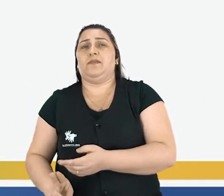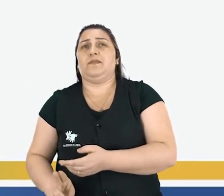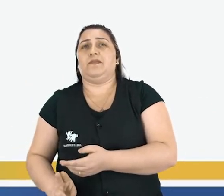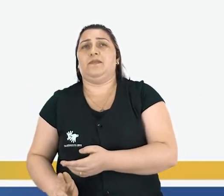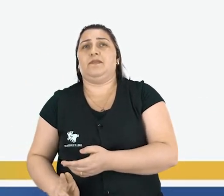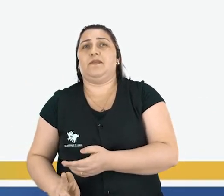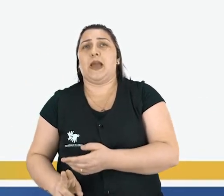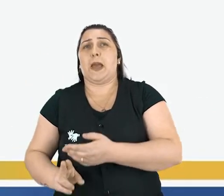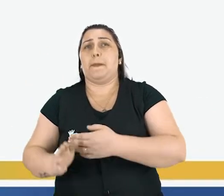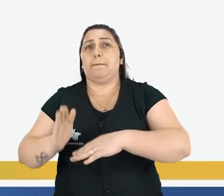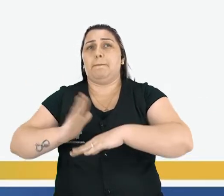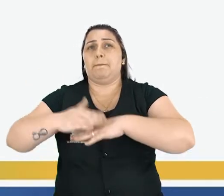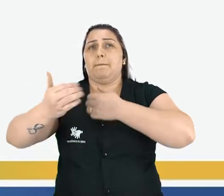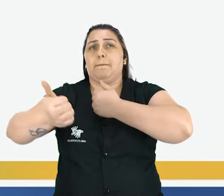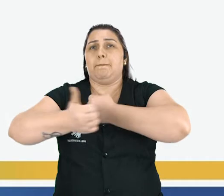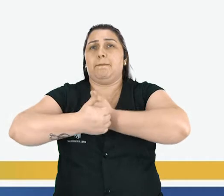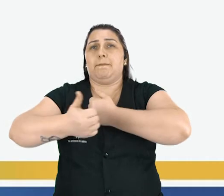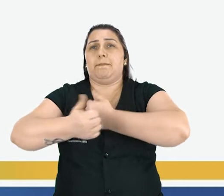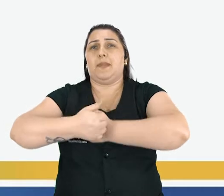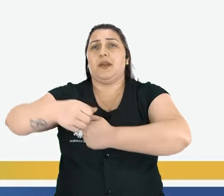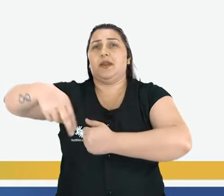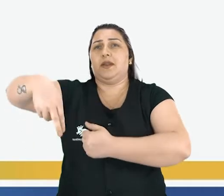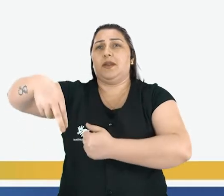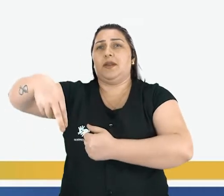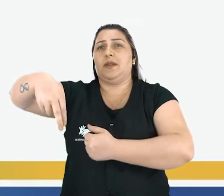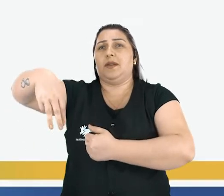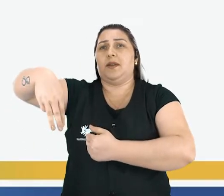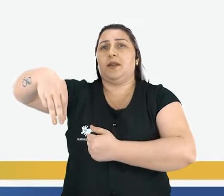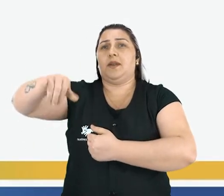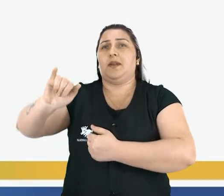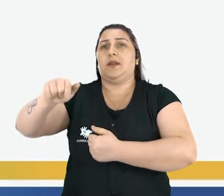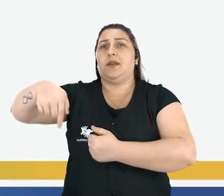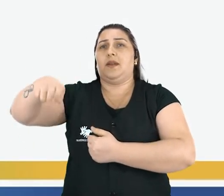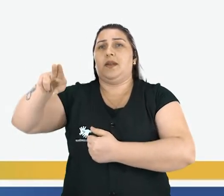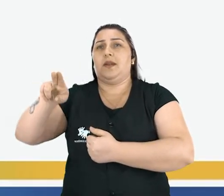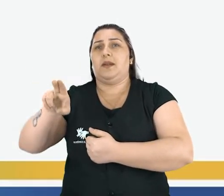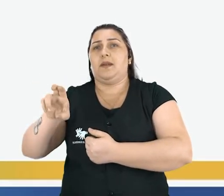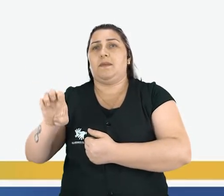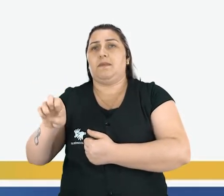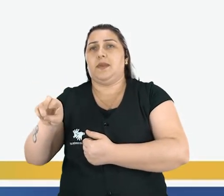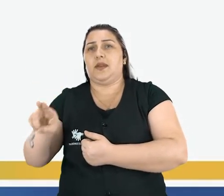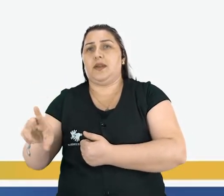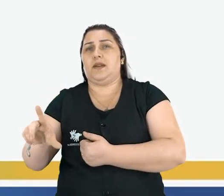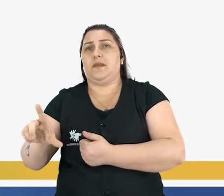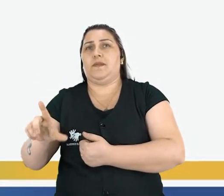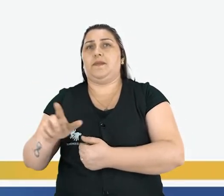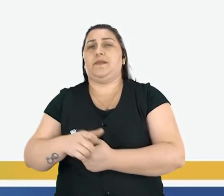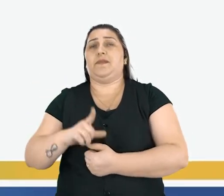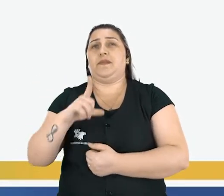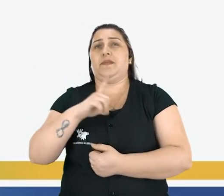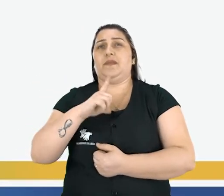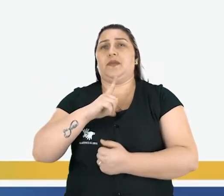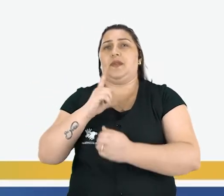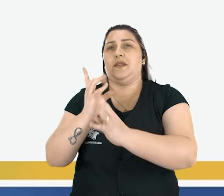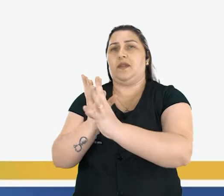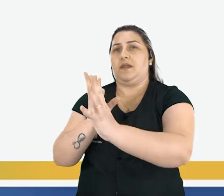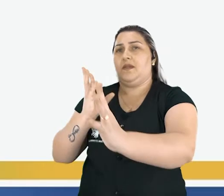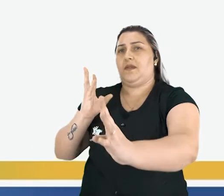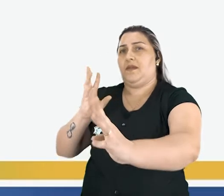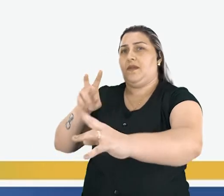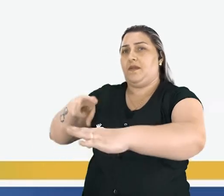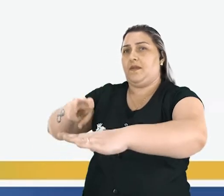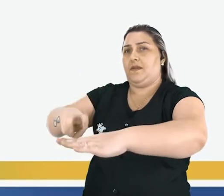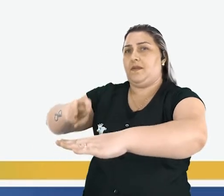que está mais próximo de Miguel vamos observar aí essa imagem tem uma fila de